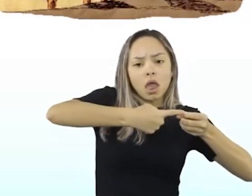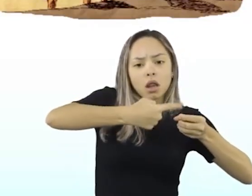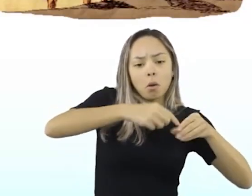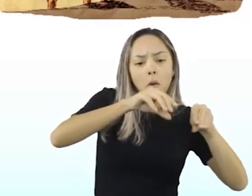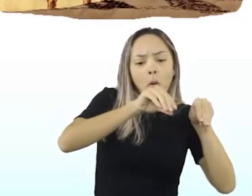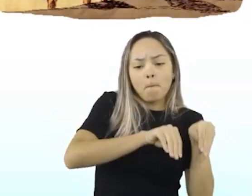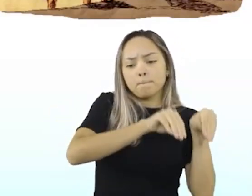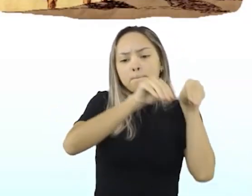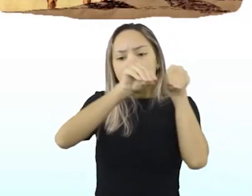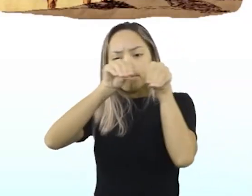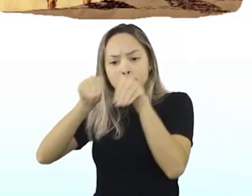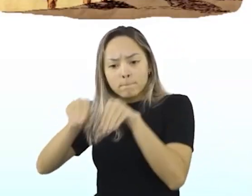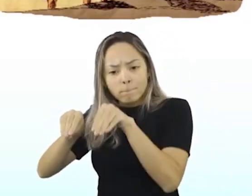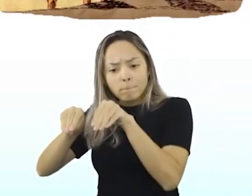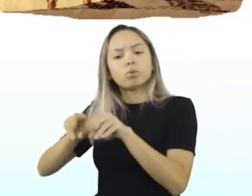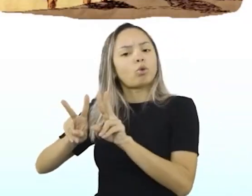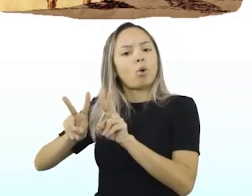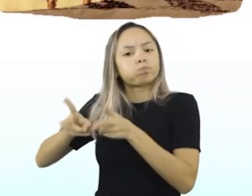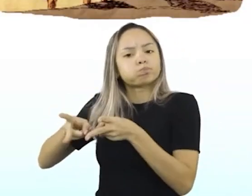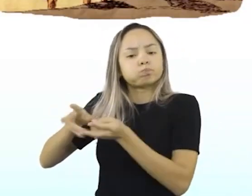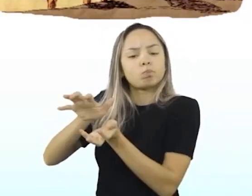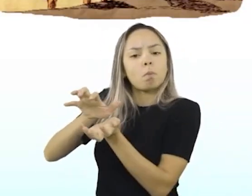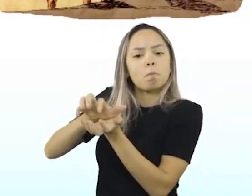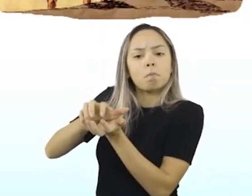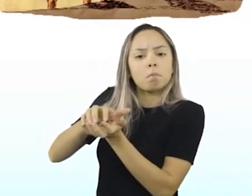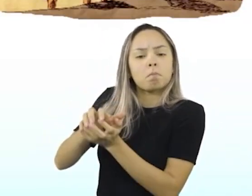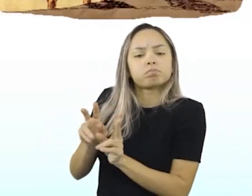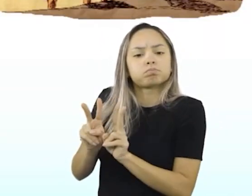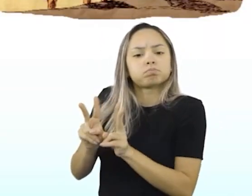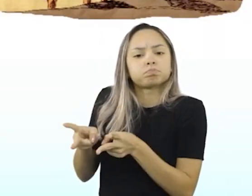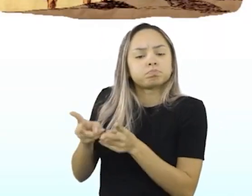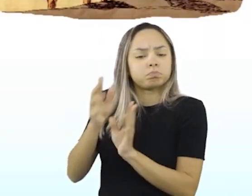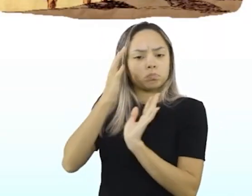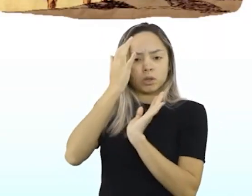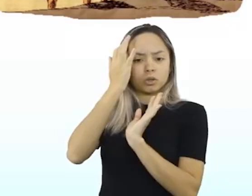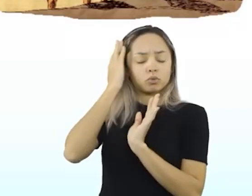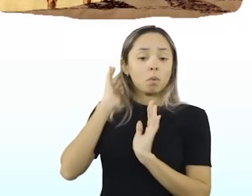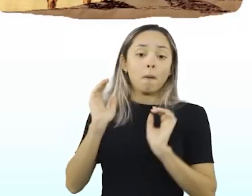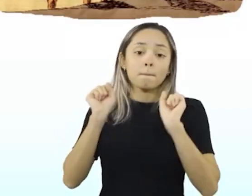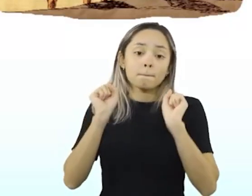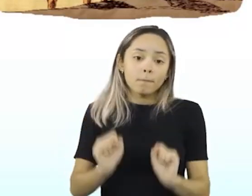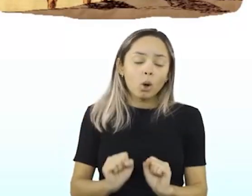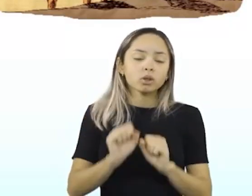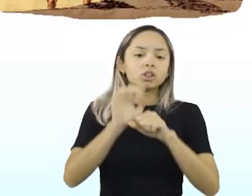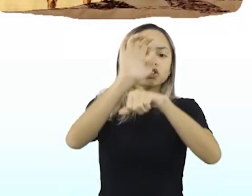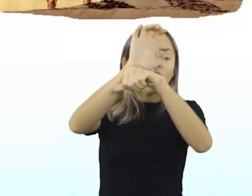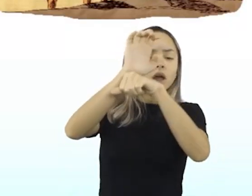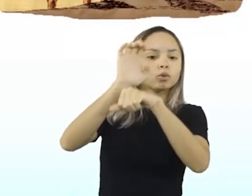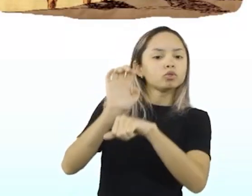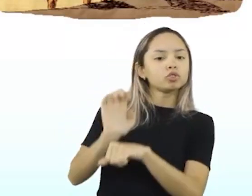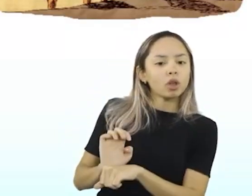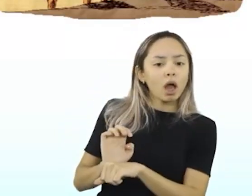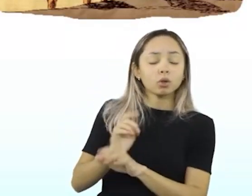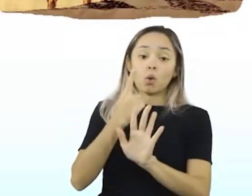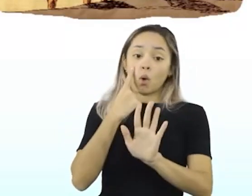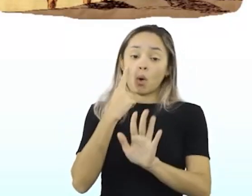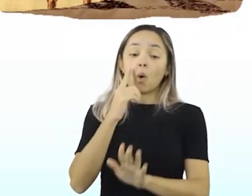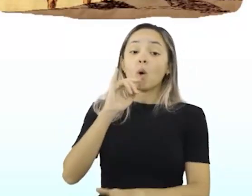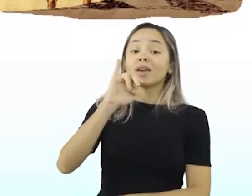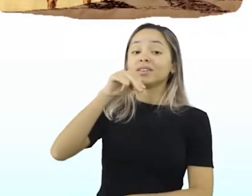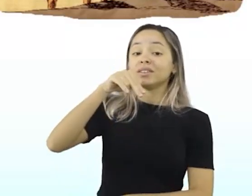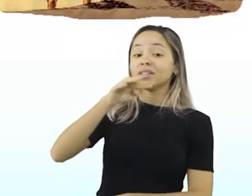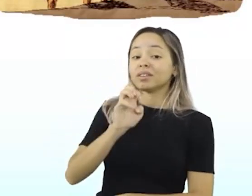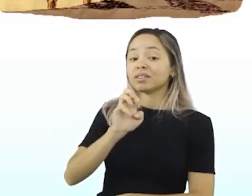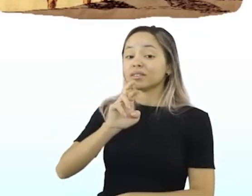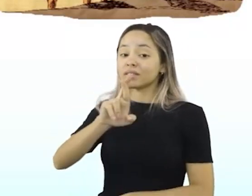capital ali de Pernambuco, para Recife. Pode ser interestadual. É só você se ligar que inter